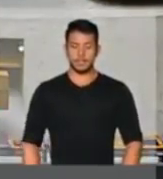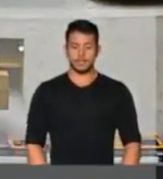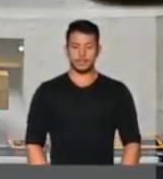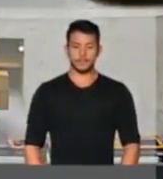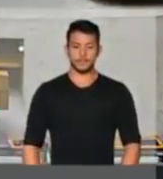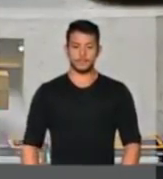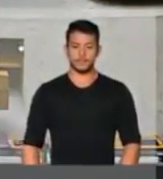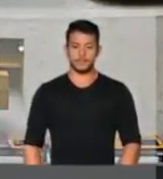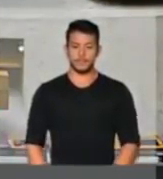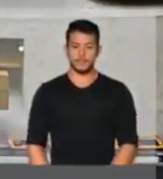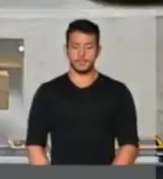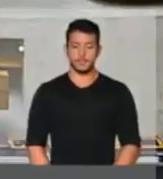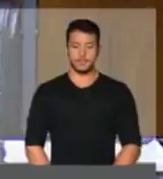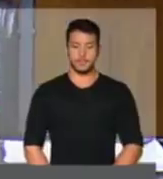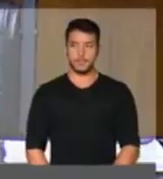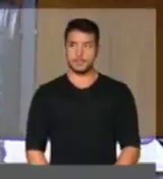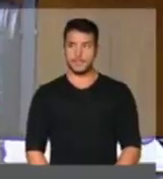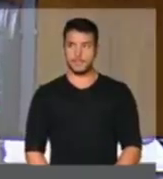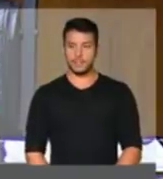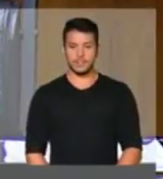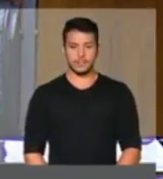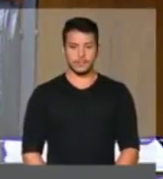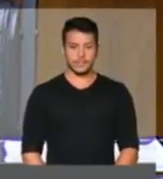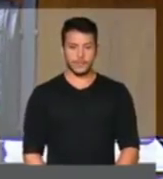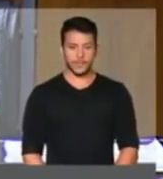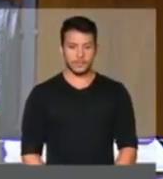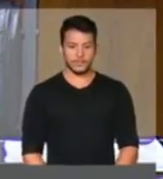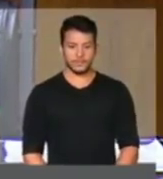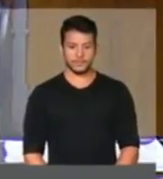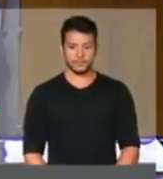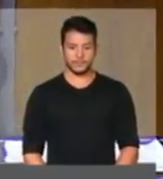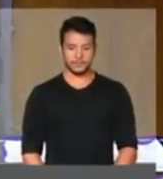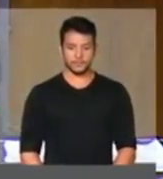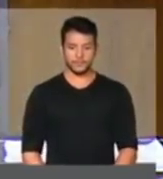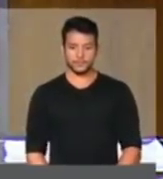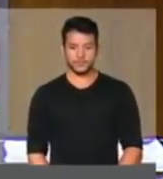Deputado Kim Kataguiri, DEM de São Paulo.